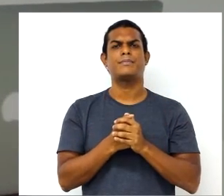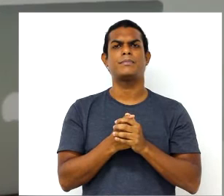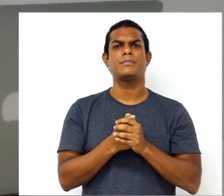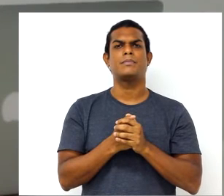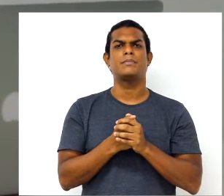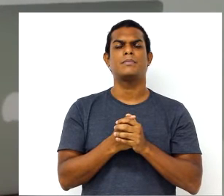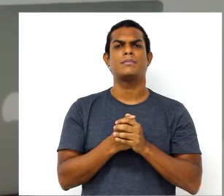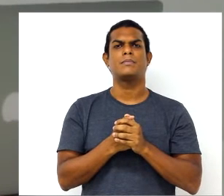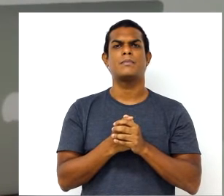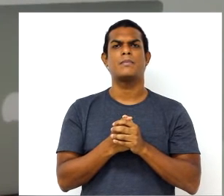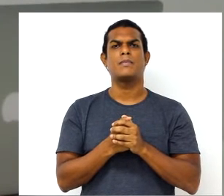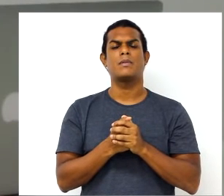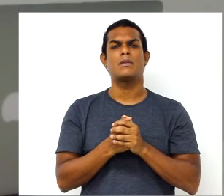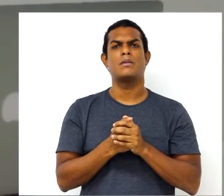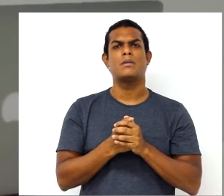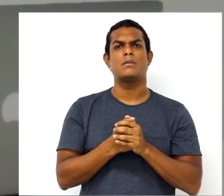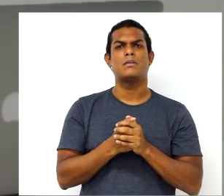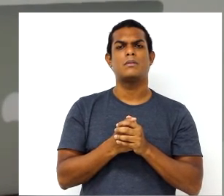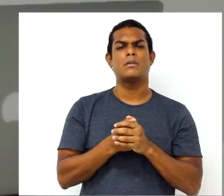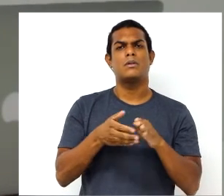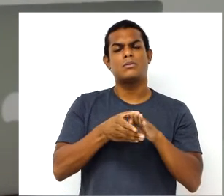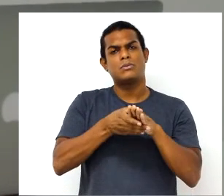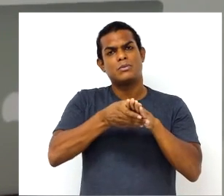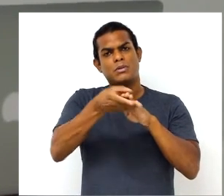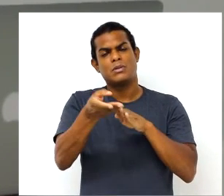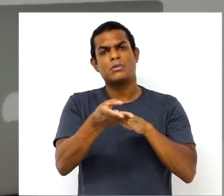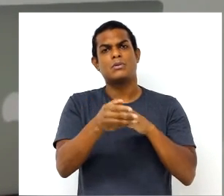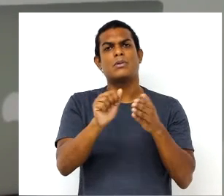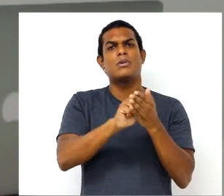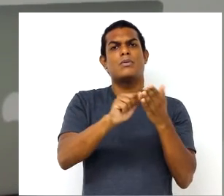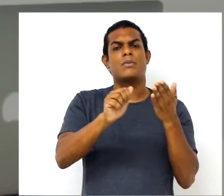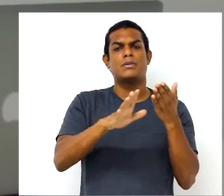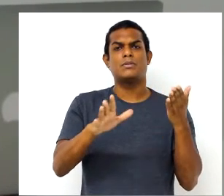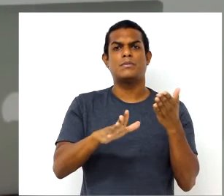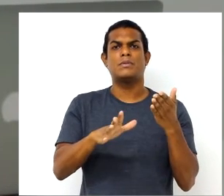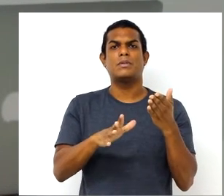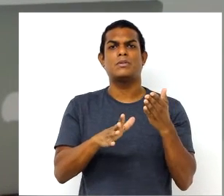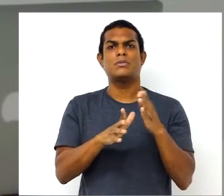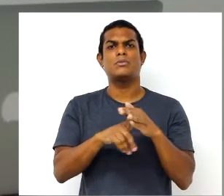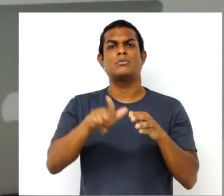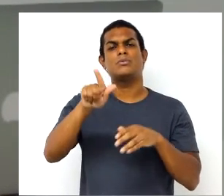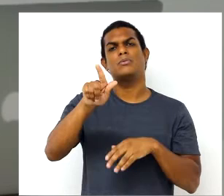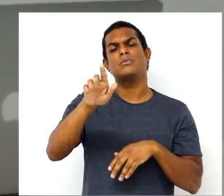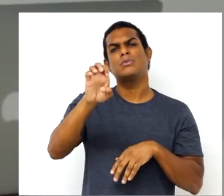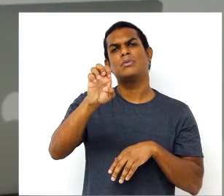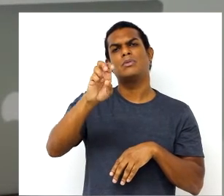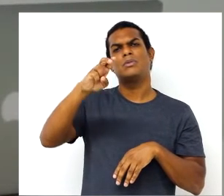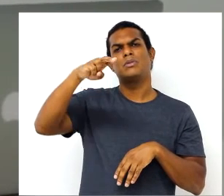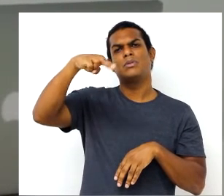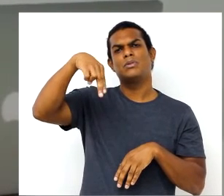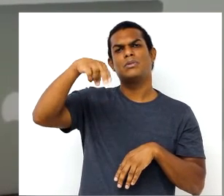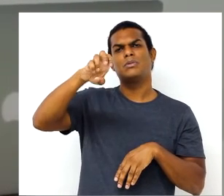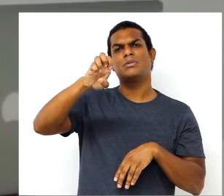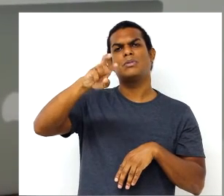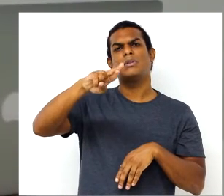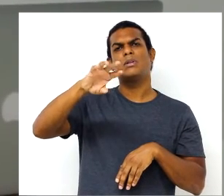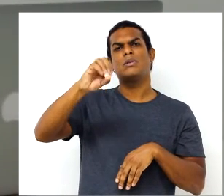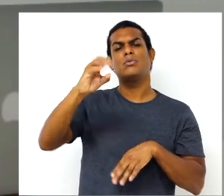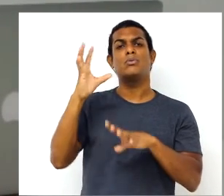textuais, sugerimos um exercício com o gênero resumo. Isso porque o